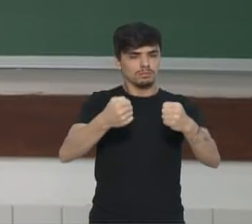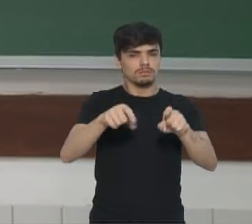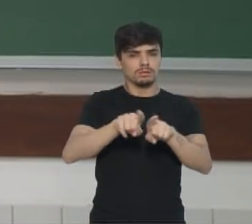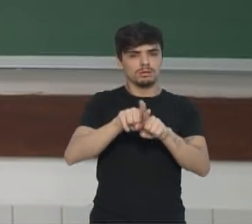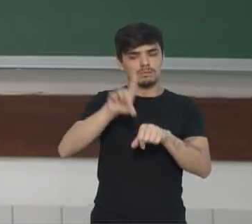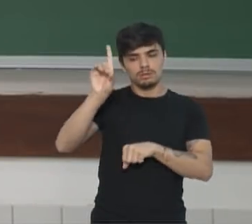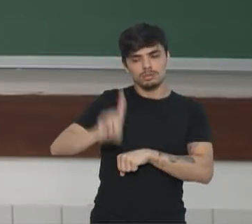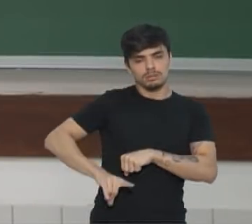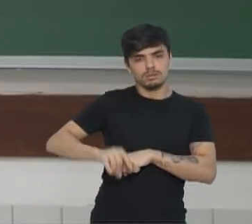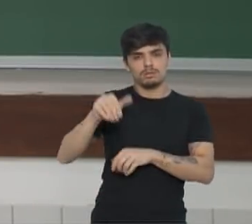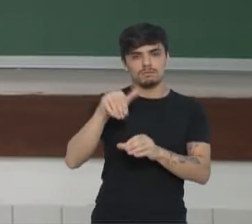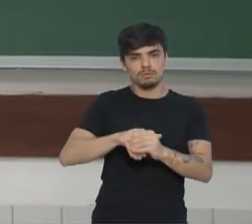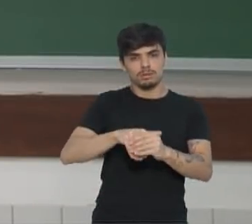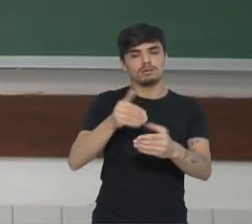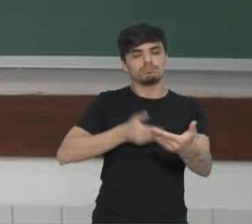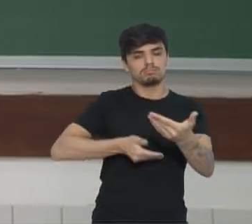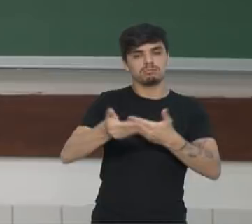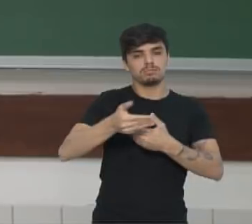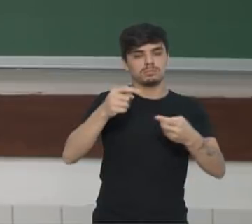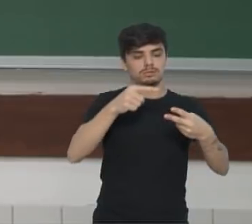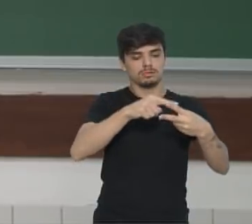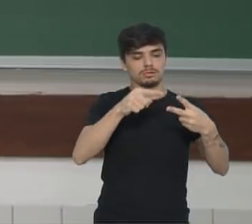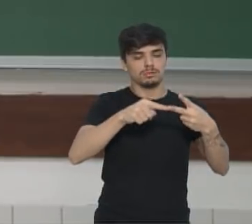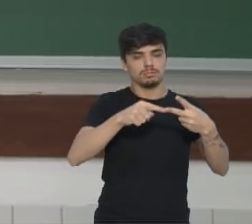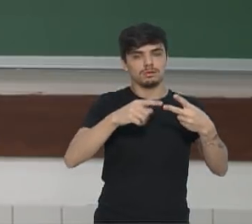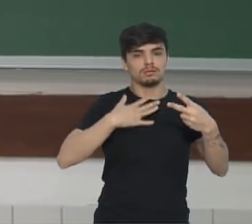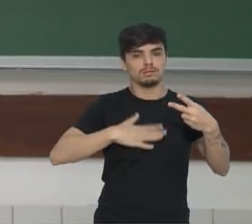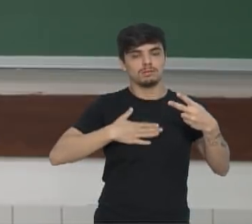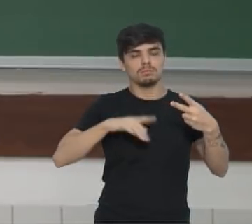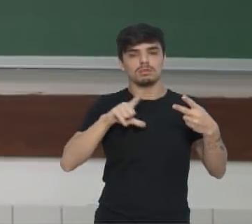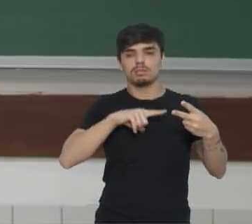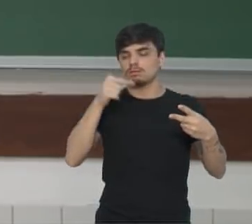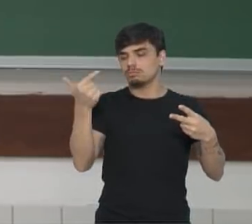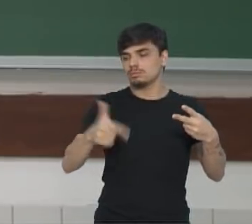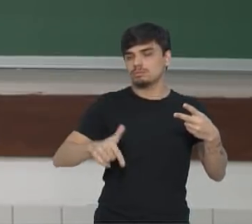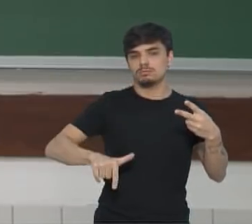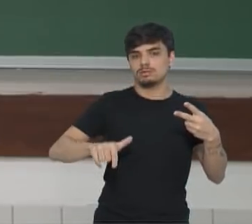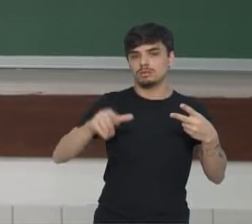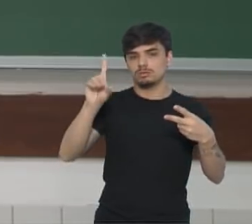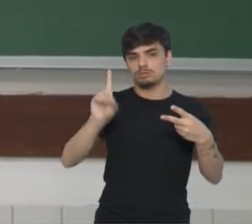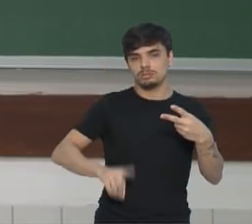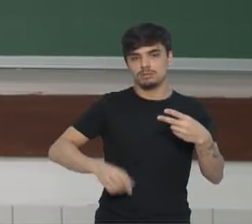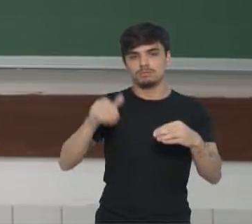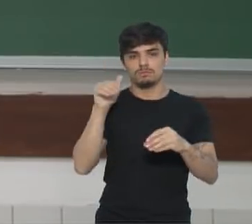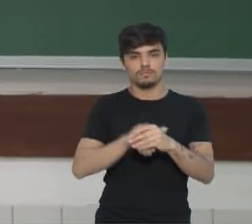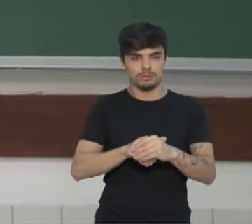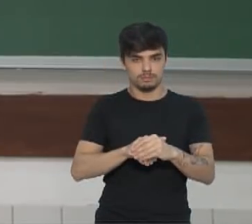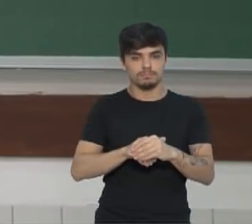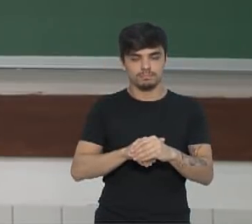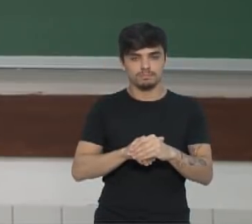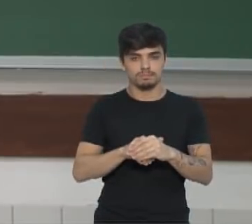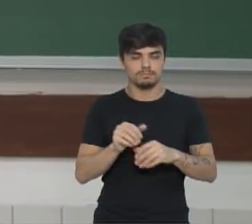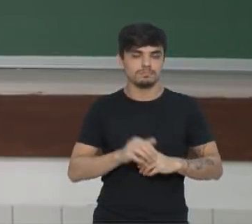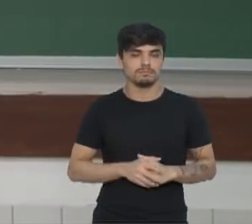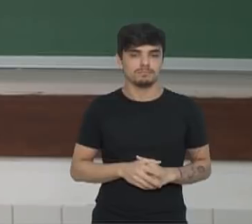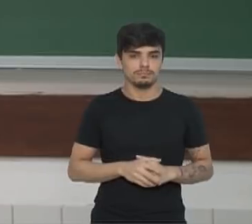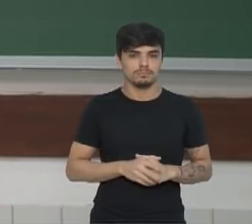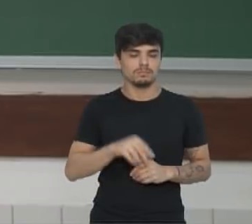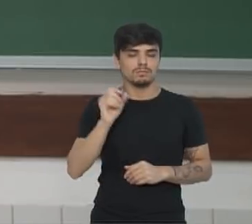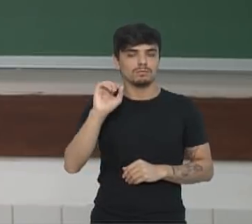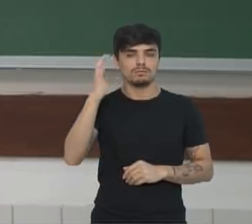direito a votar e ser votado, e a dos passivos, que não têm direito de votar ou ser votados. E como que vai